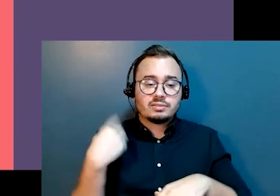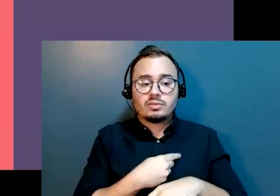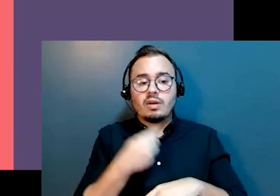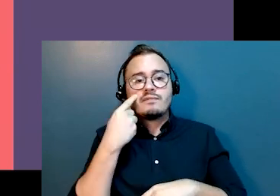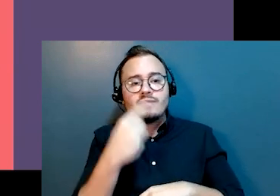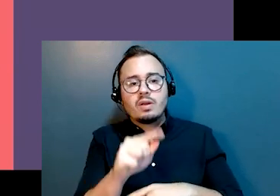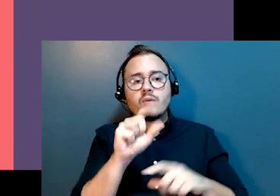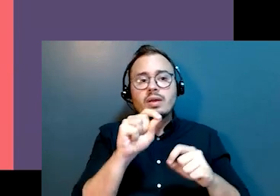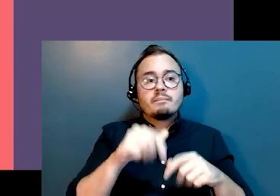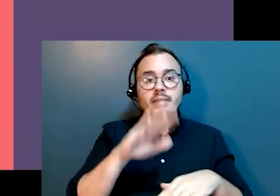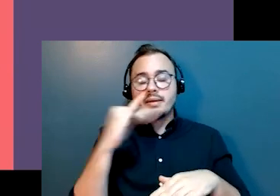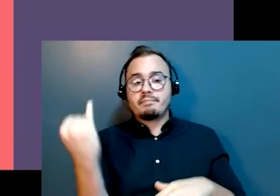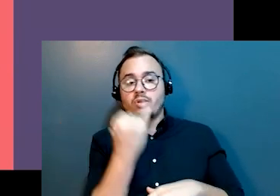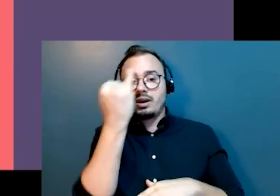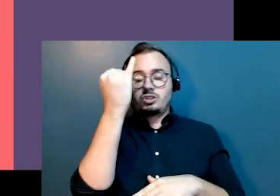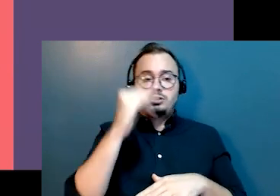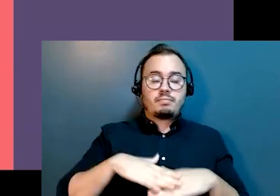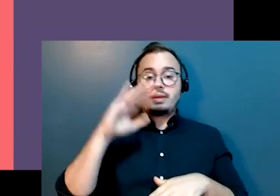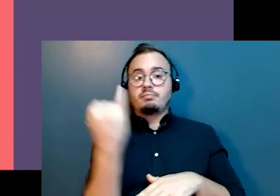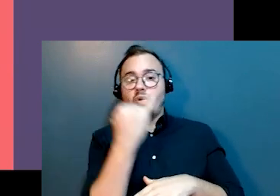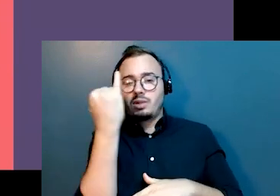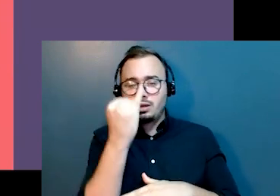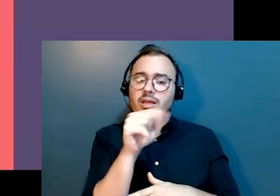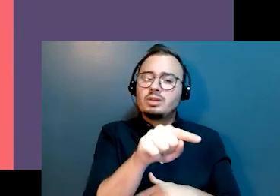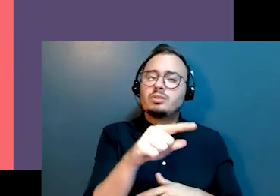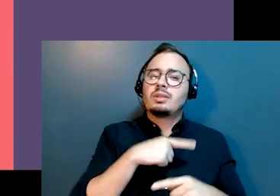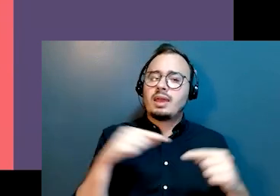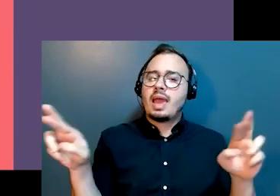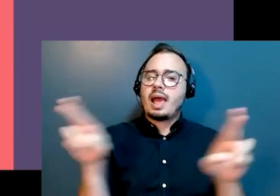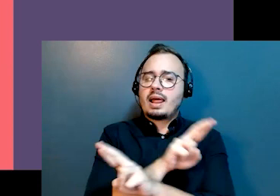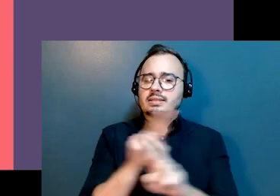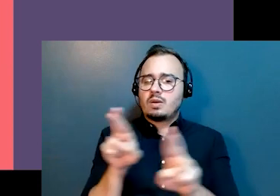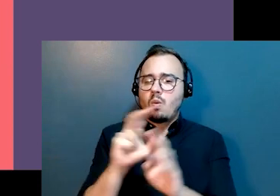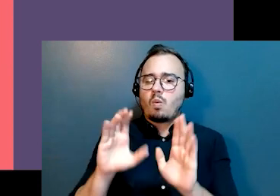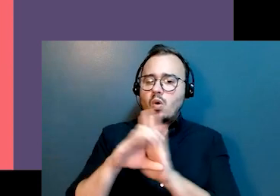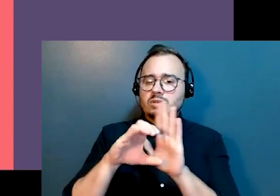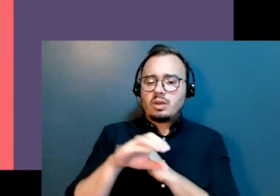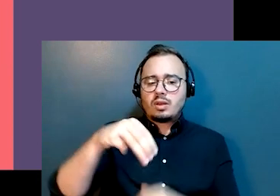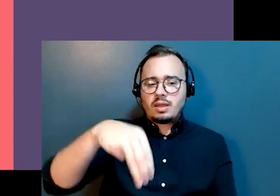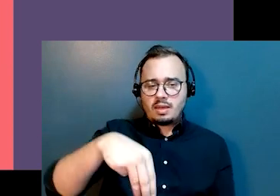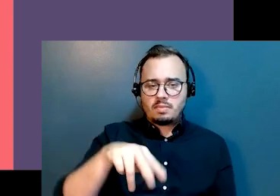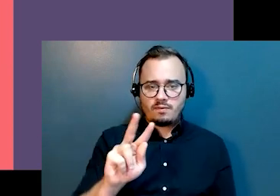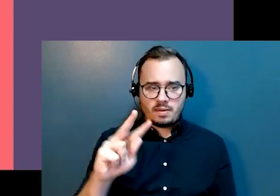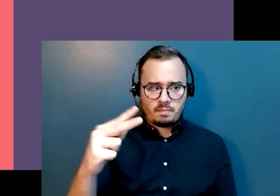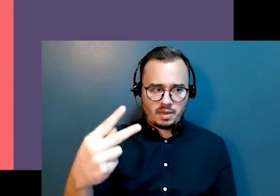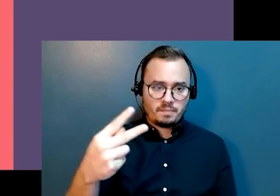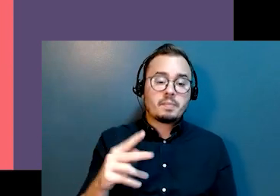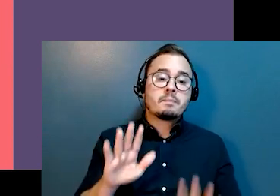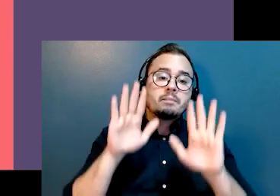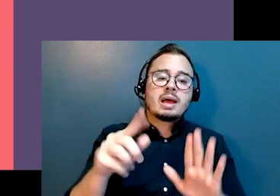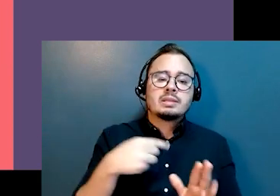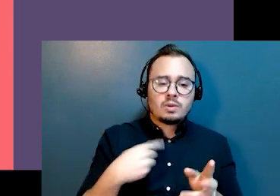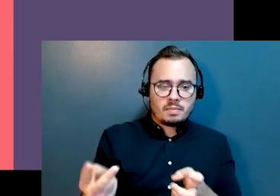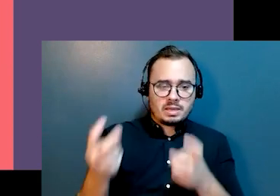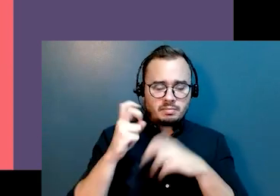fazer sempre o mais importante. Isso está bem ligado com o conceito de MVP, né? Porém, uma coisa que eu percebi com o tempo é que